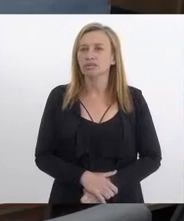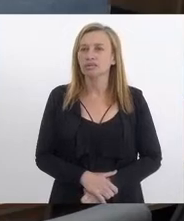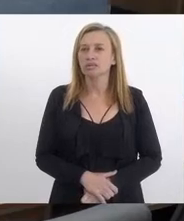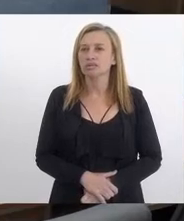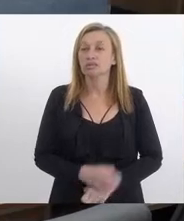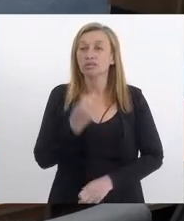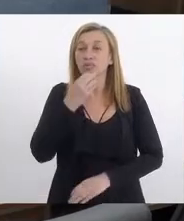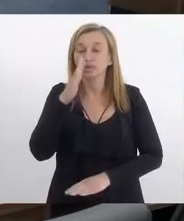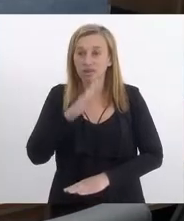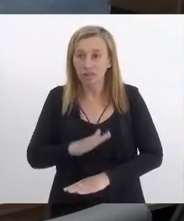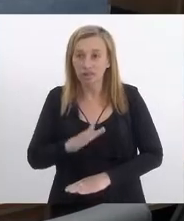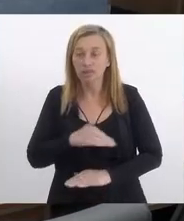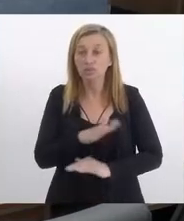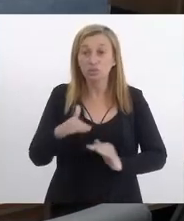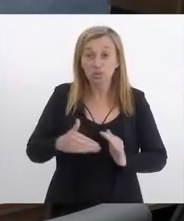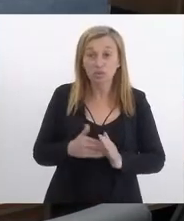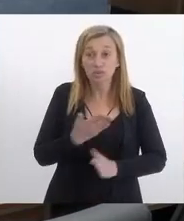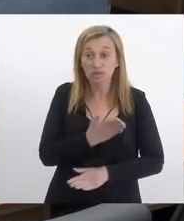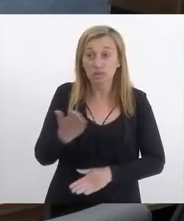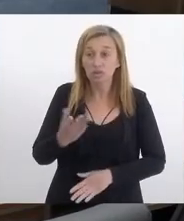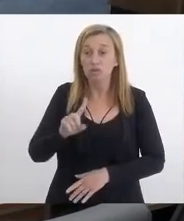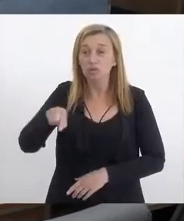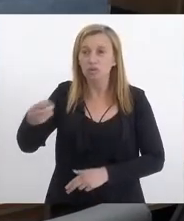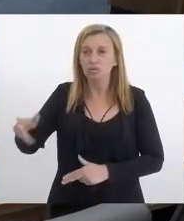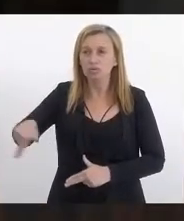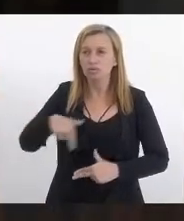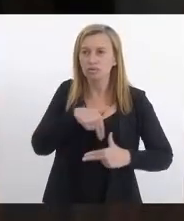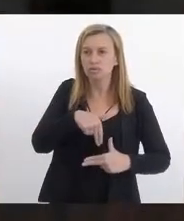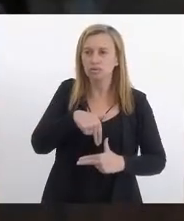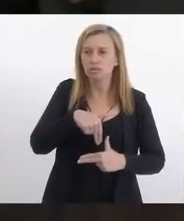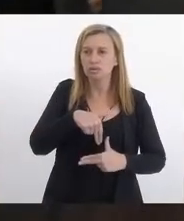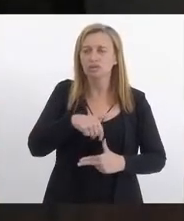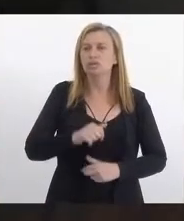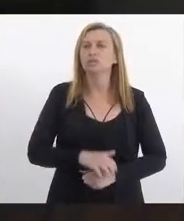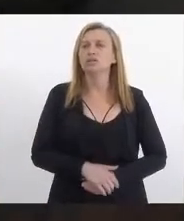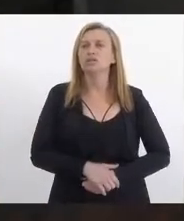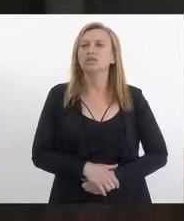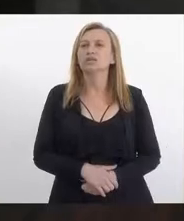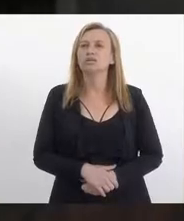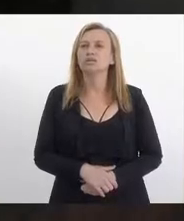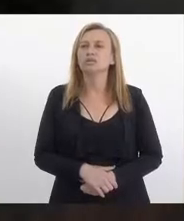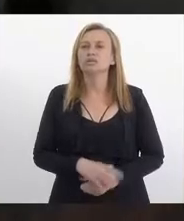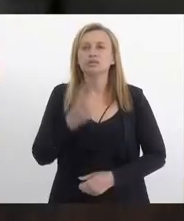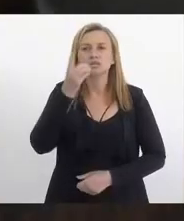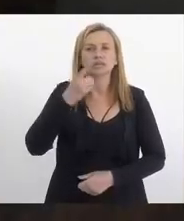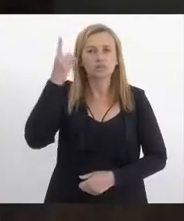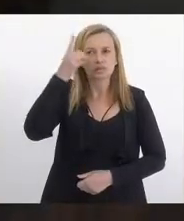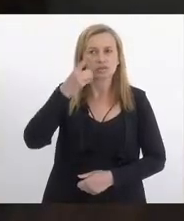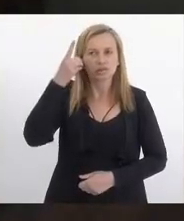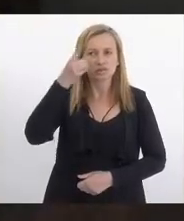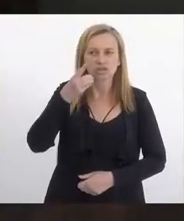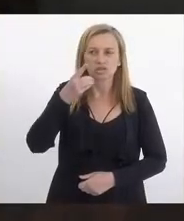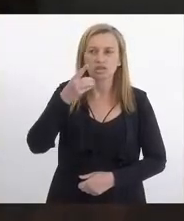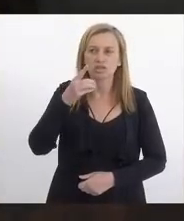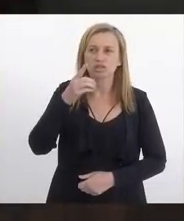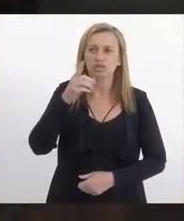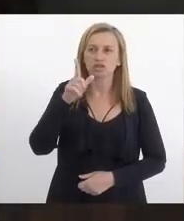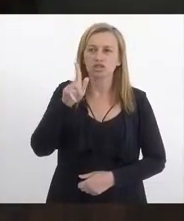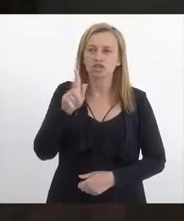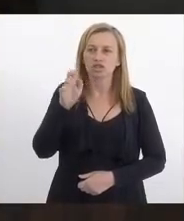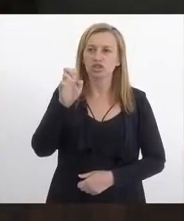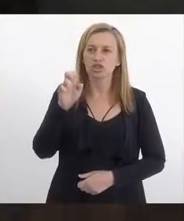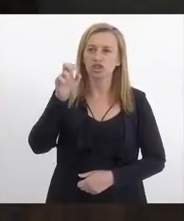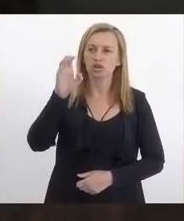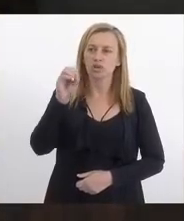Bem, boa tarde a todos e todas. O próximo orador inscrito é o deputado Giovanni Ratinho.